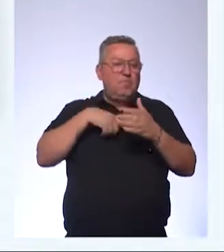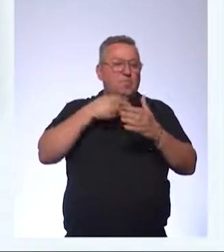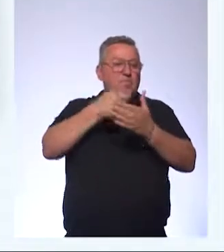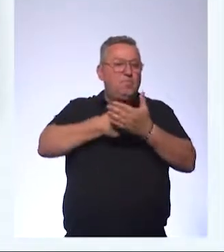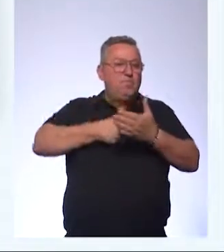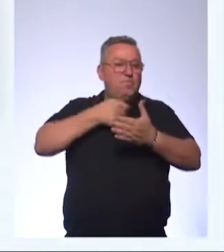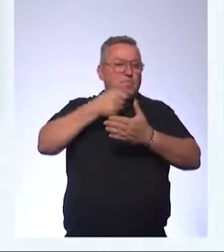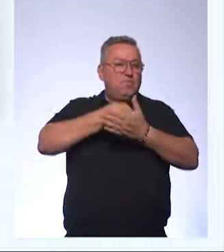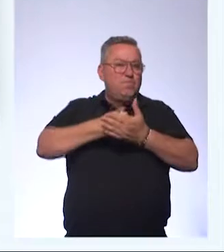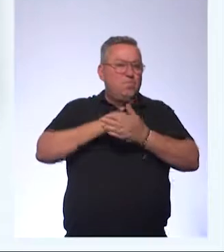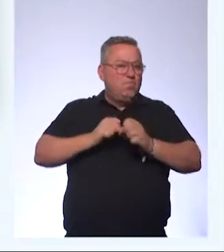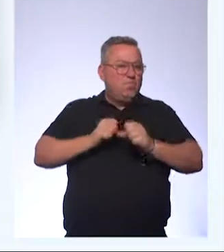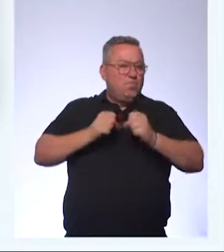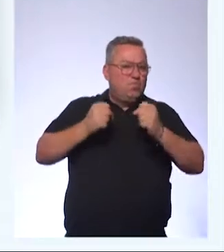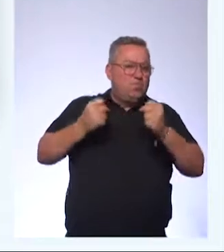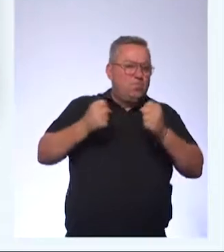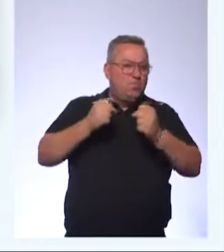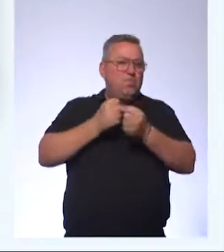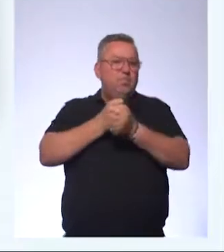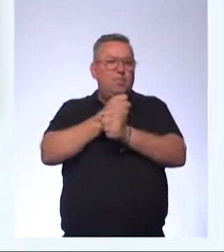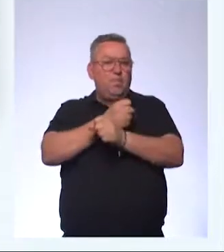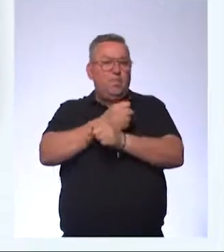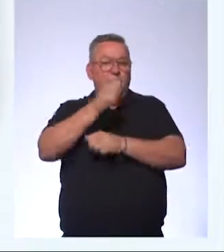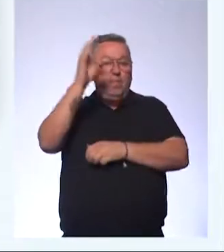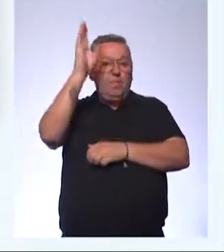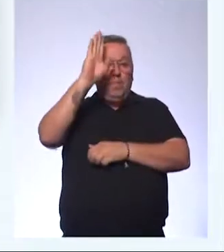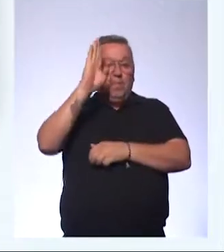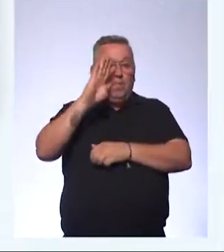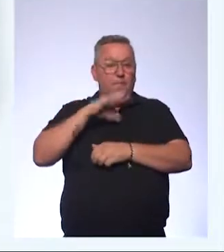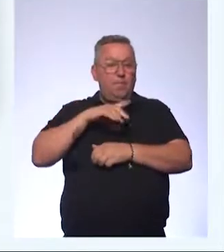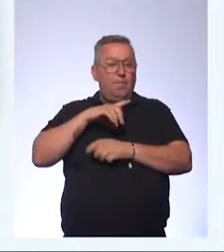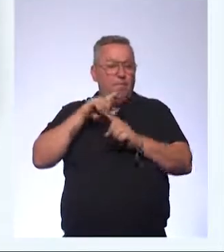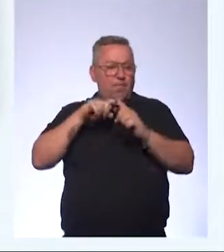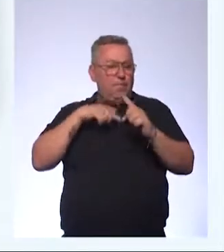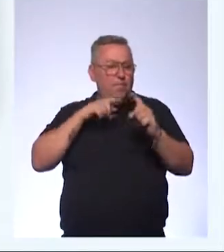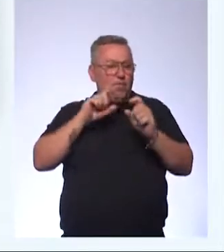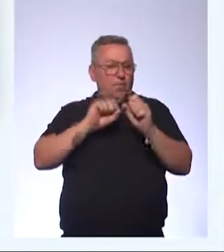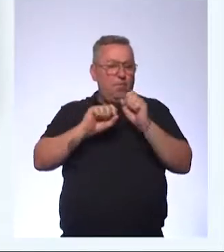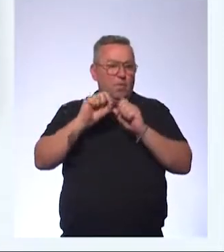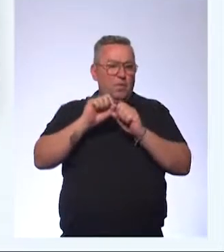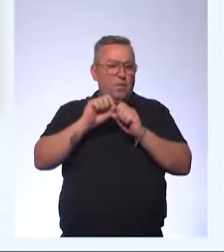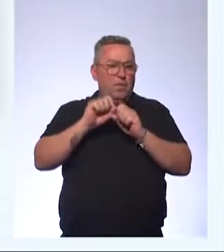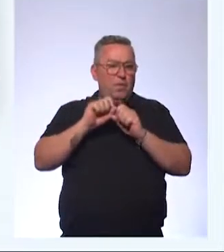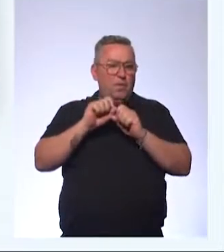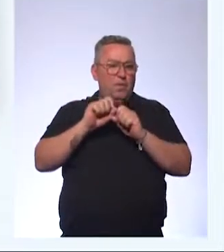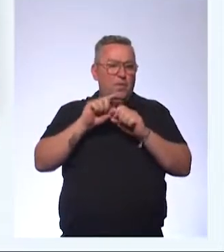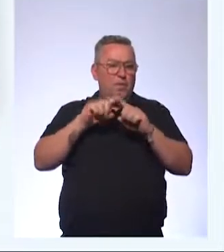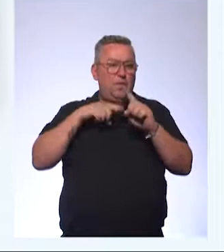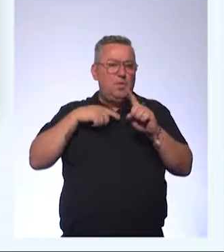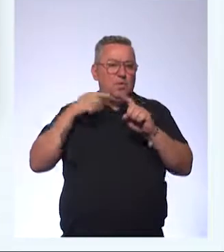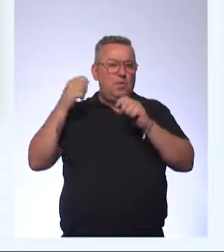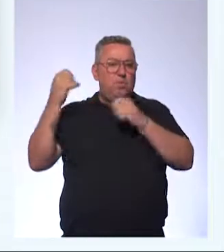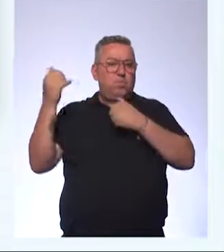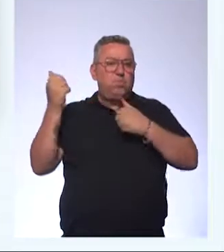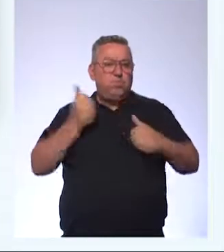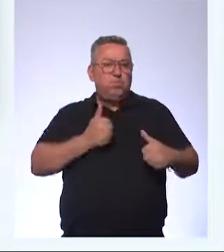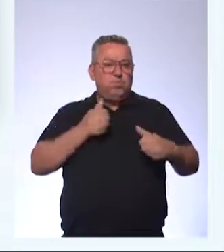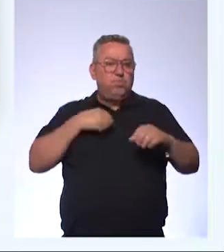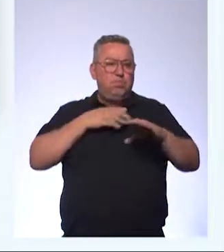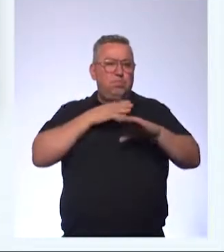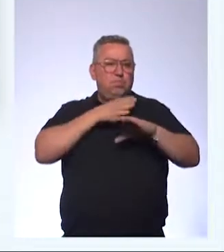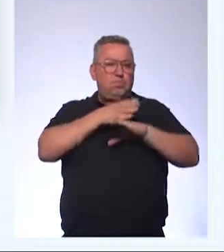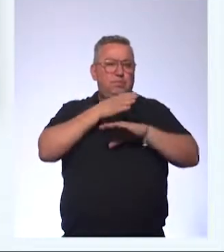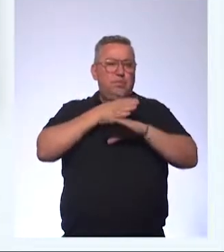resistência dos escravos no Brasil e foi alvo de expedições organizadas